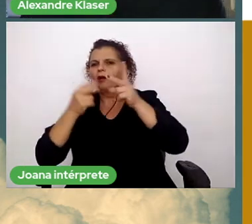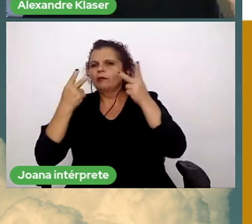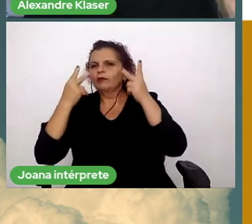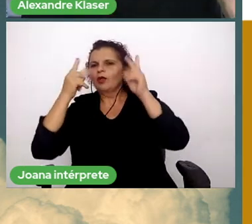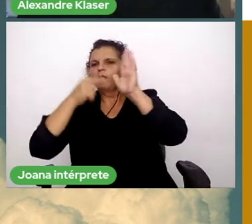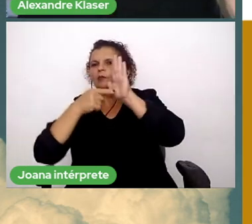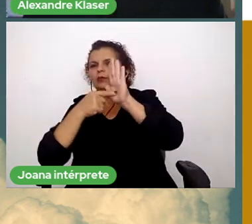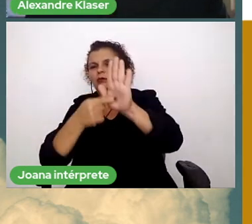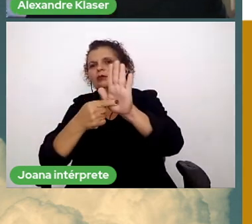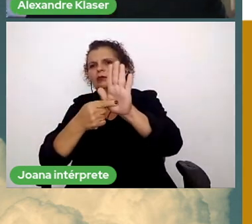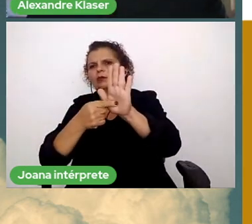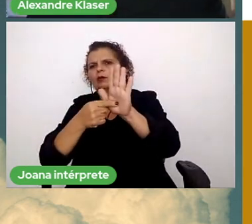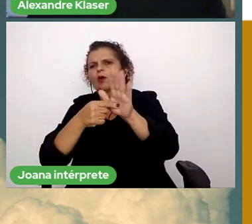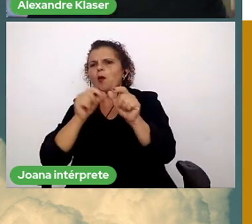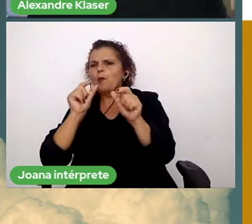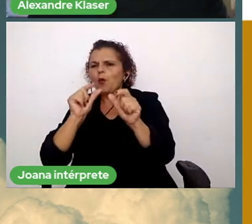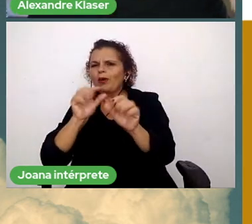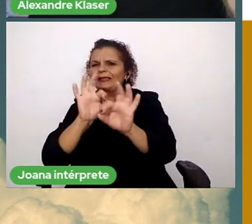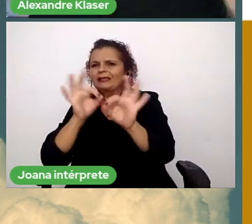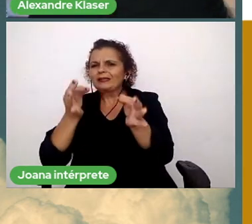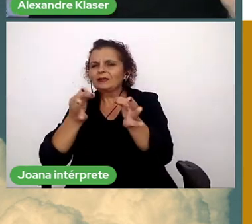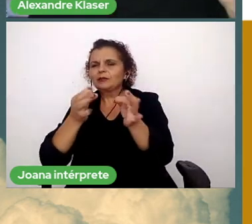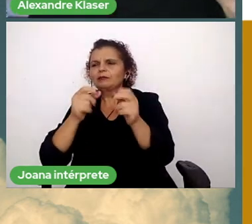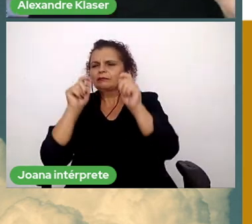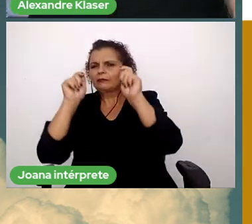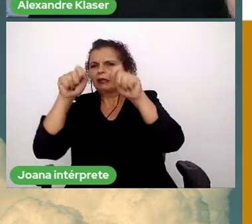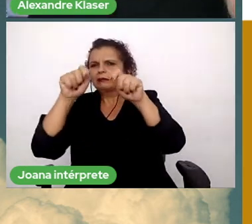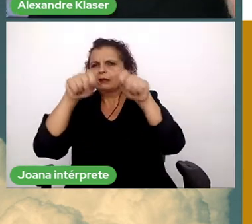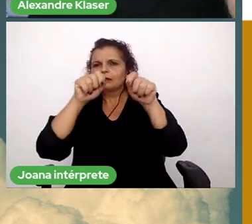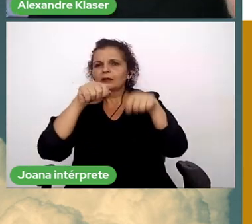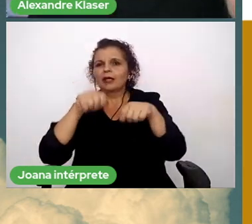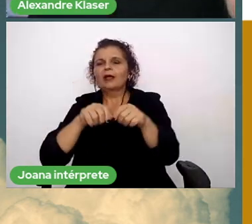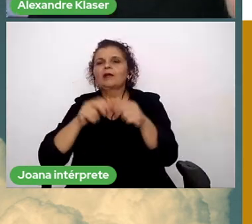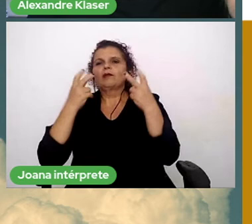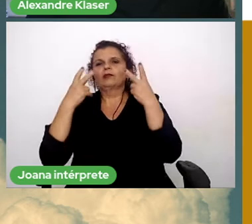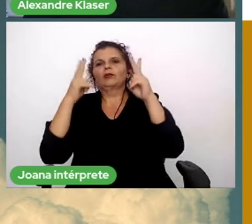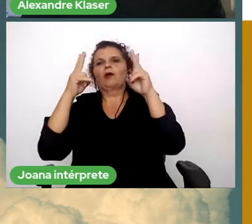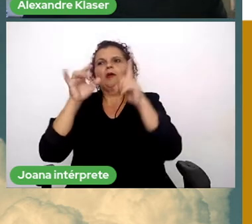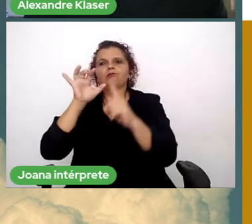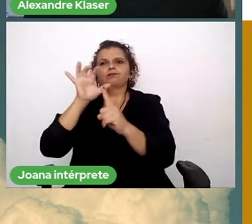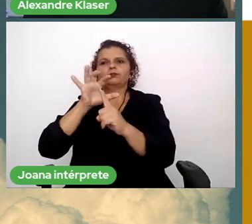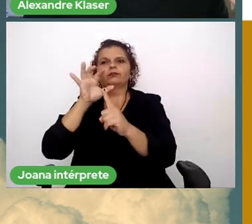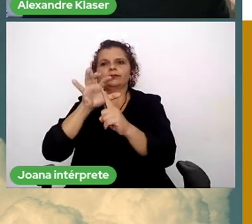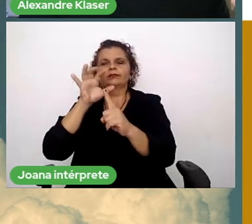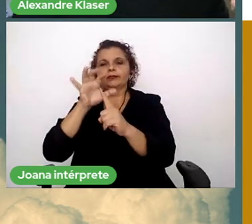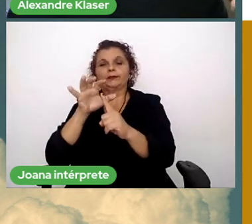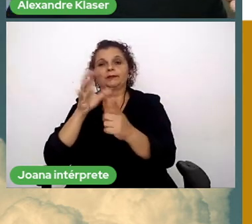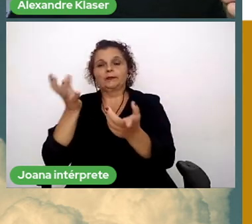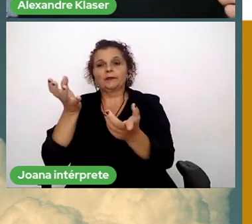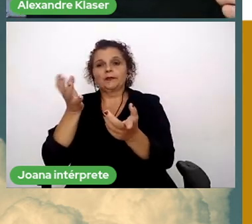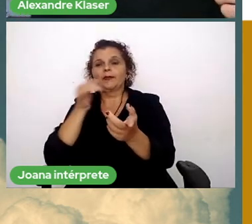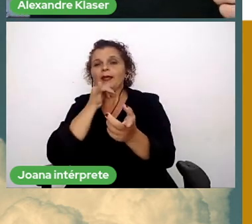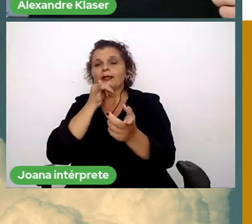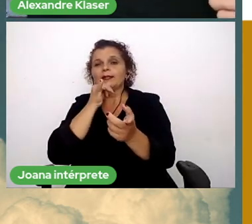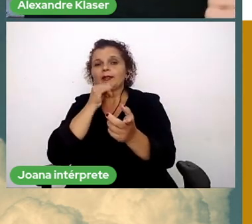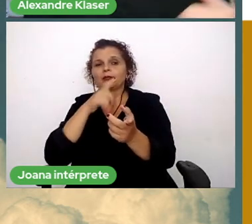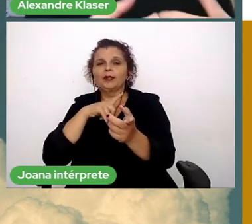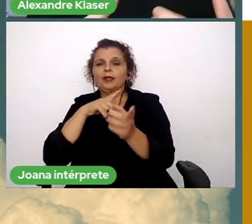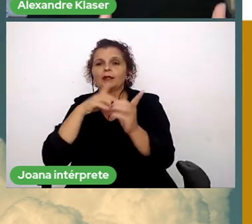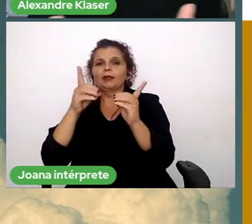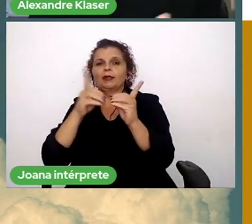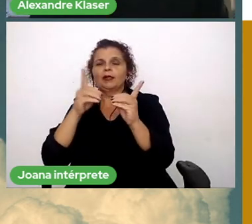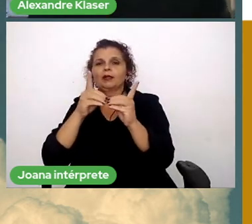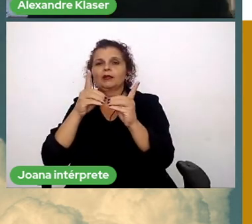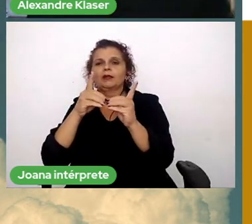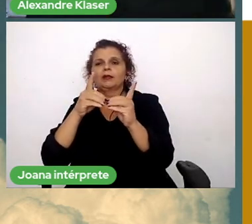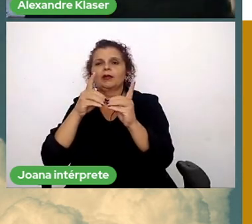assim, ó, quais são as pequenas coisas que eu posso fazer para gerar um grande impacto. E eu dou um exemplo recente que a gente fez de uma cliente que a